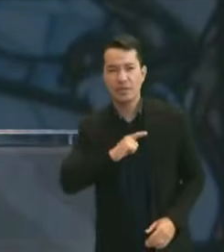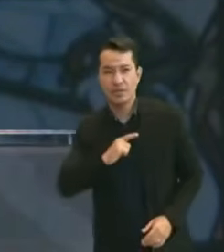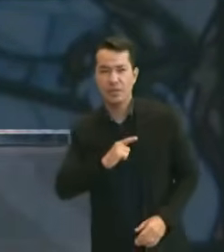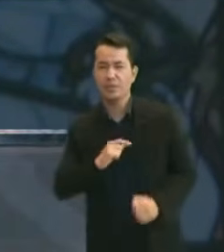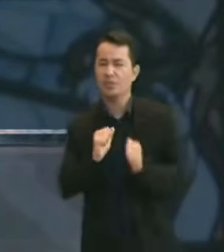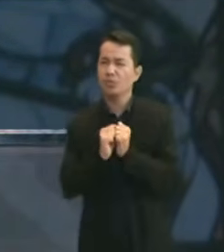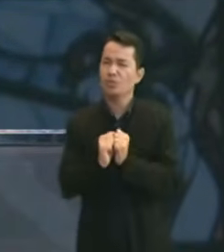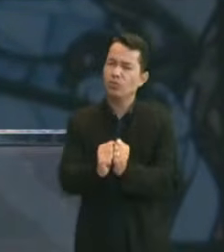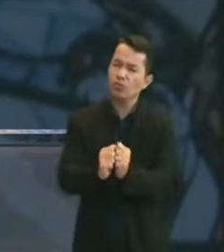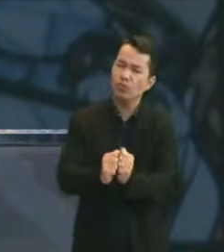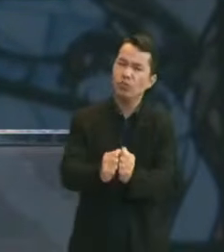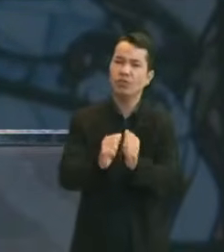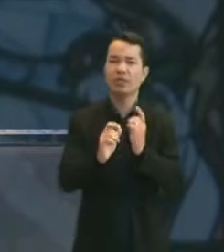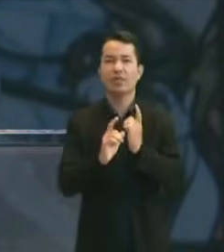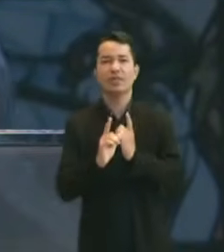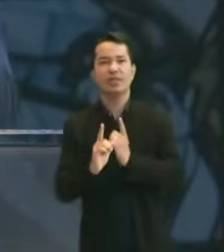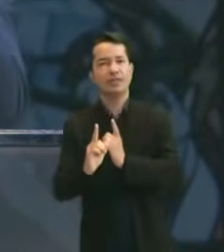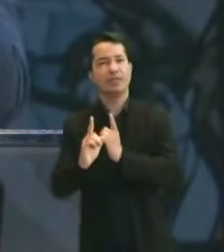dinâmica de discipulado,